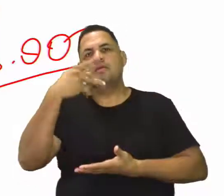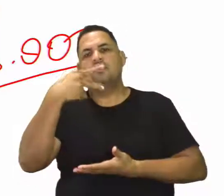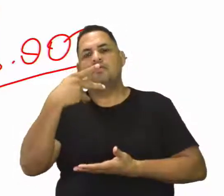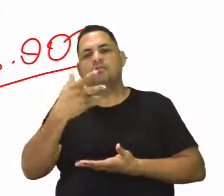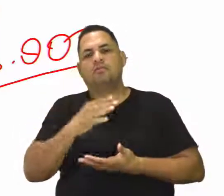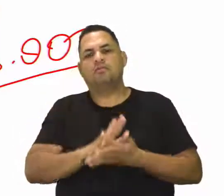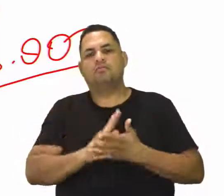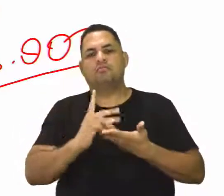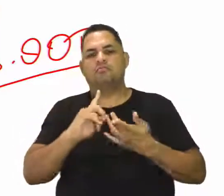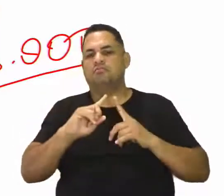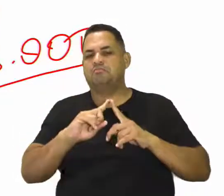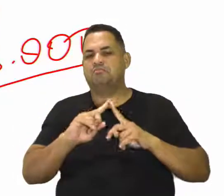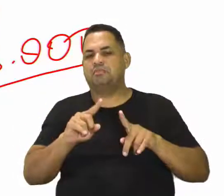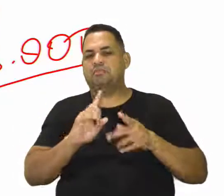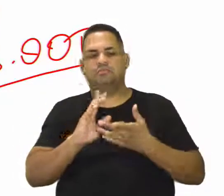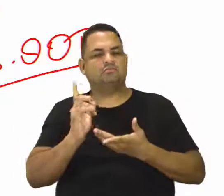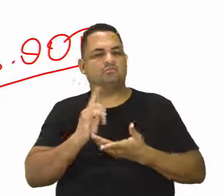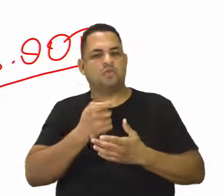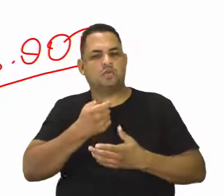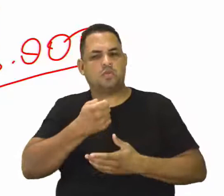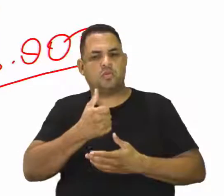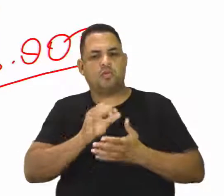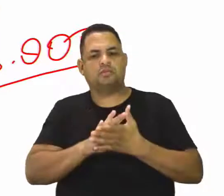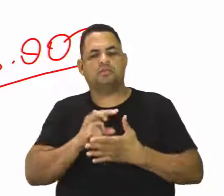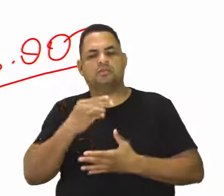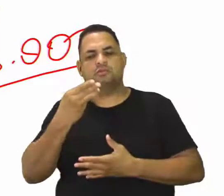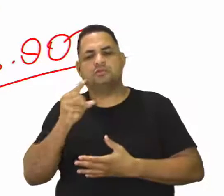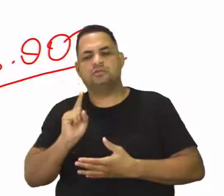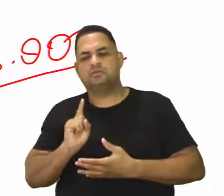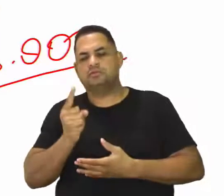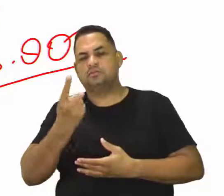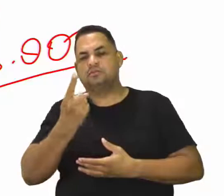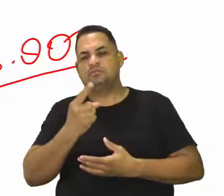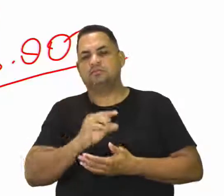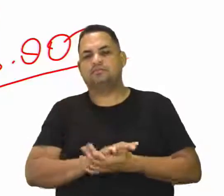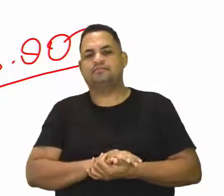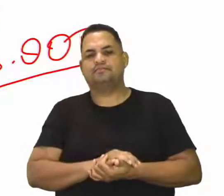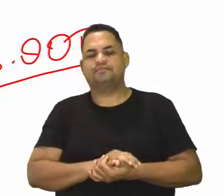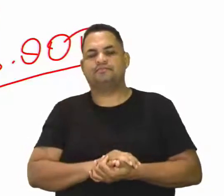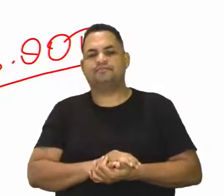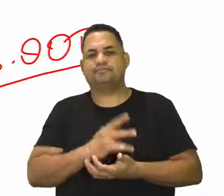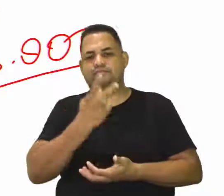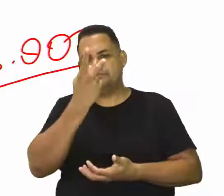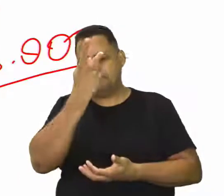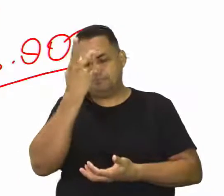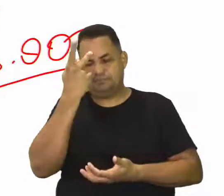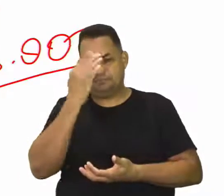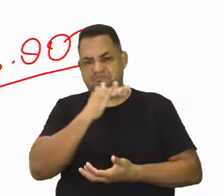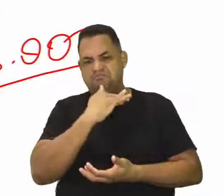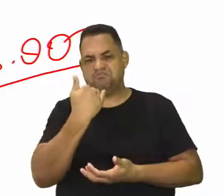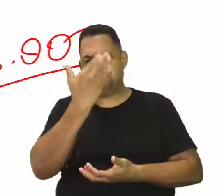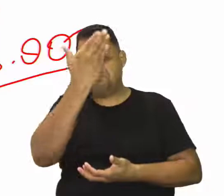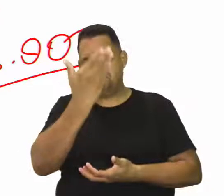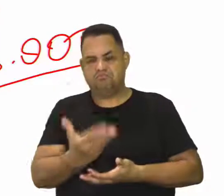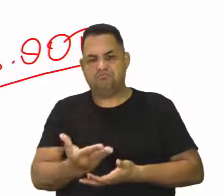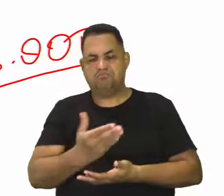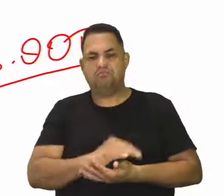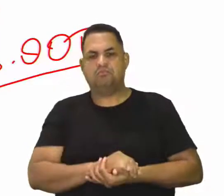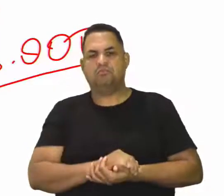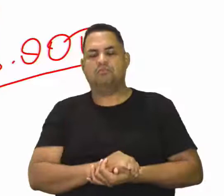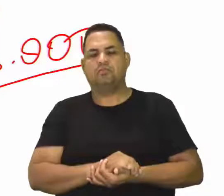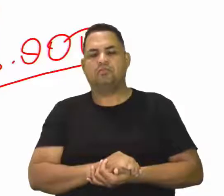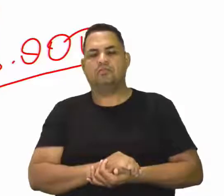falando mas não chegou a três mil quase 3 mil é tão pessoas que é